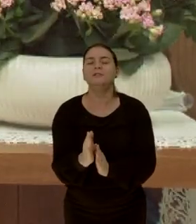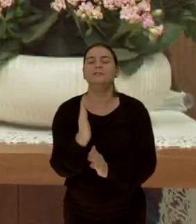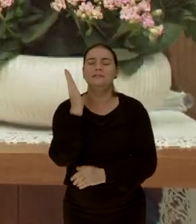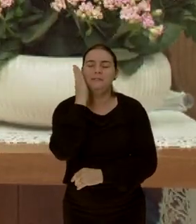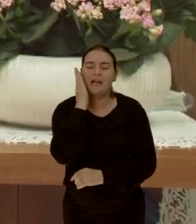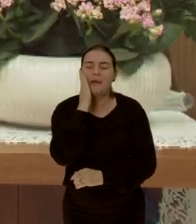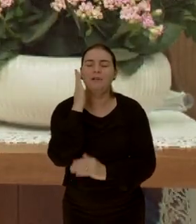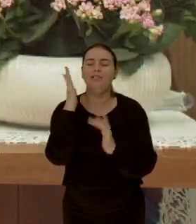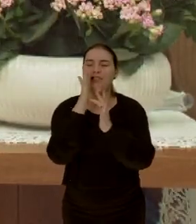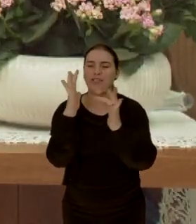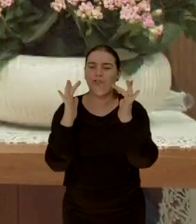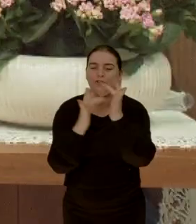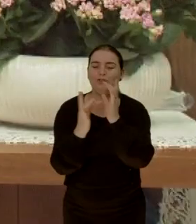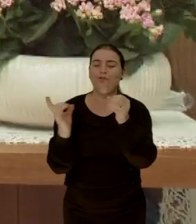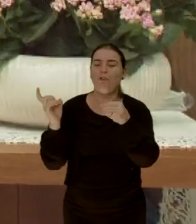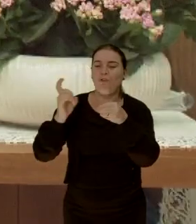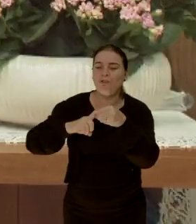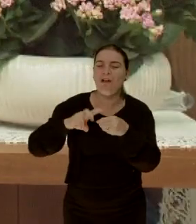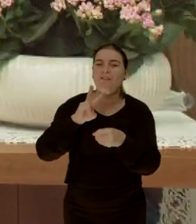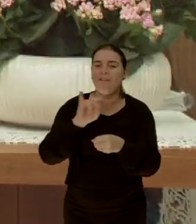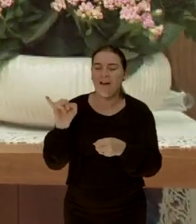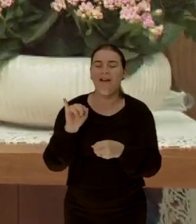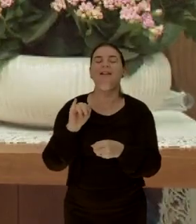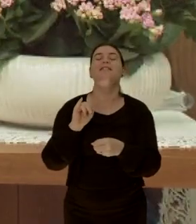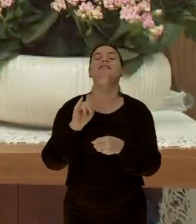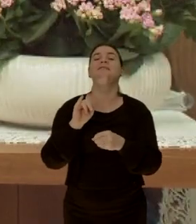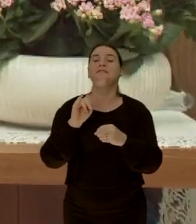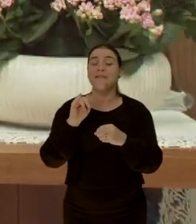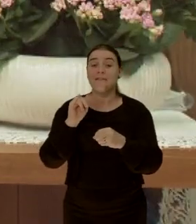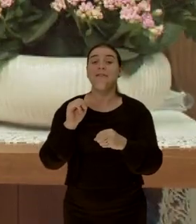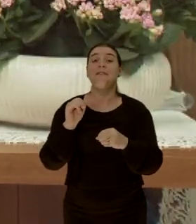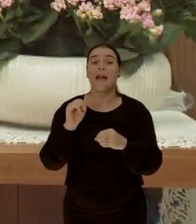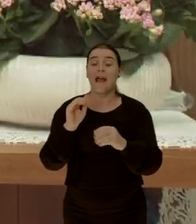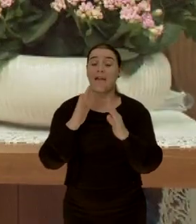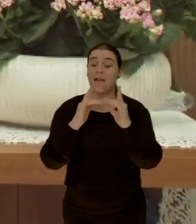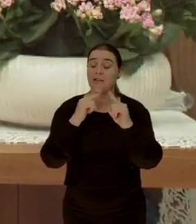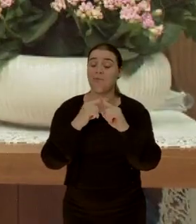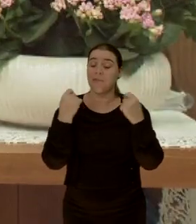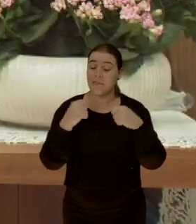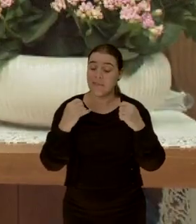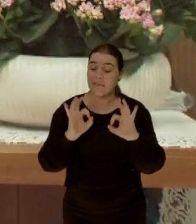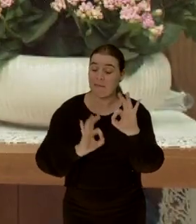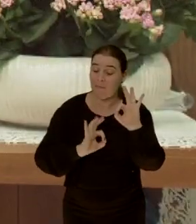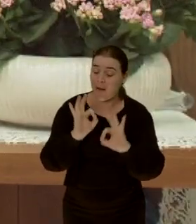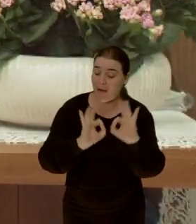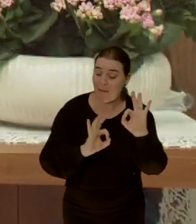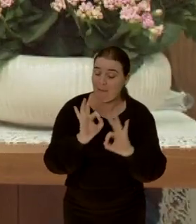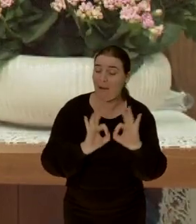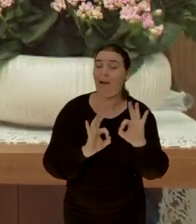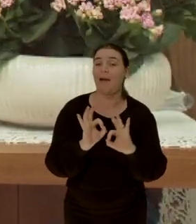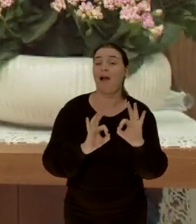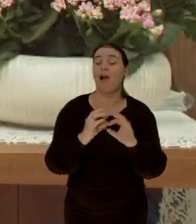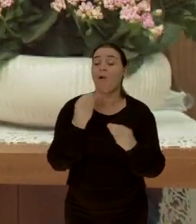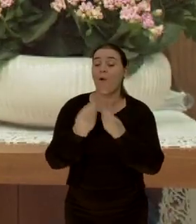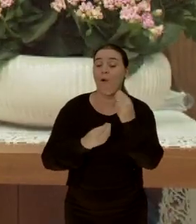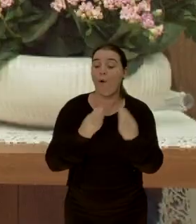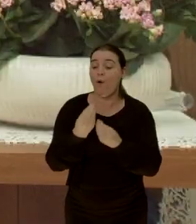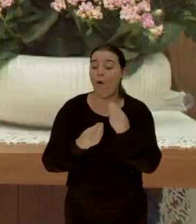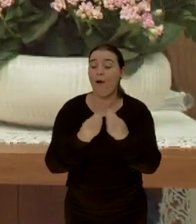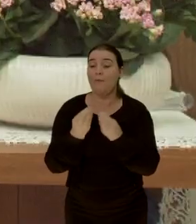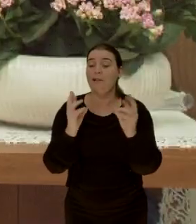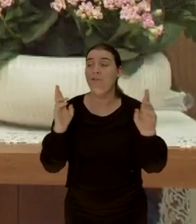portas, ela sabe que ela tem que se preparar, ela sabe a forma como ela vai se relacionar agora